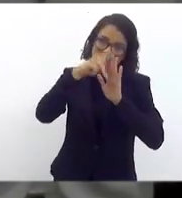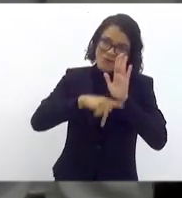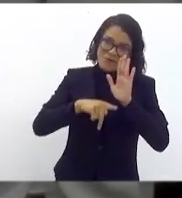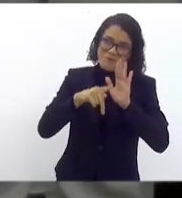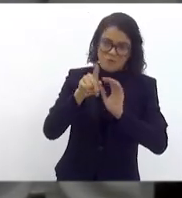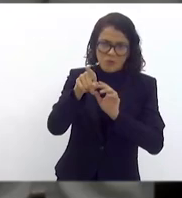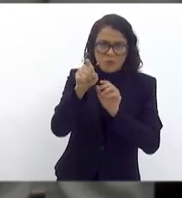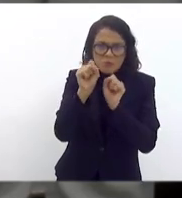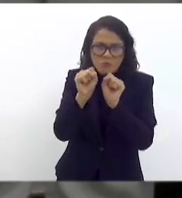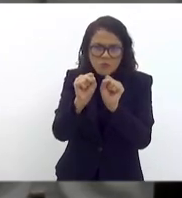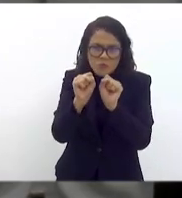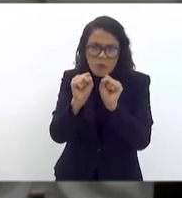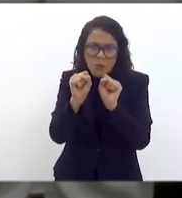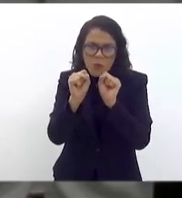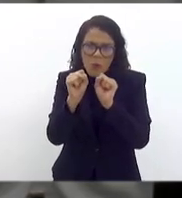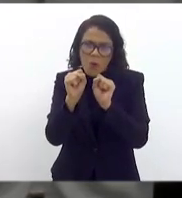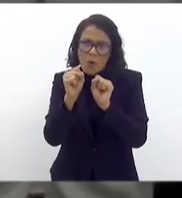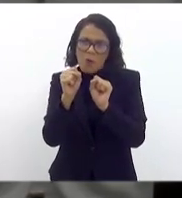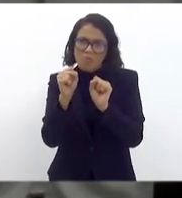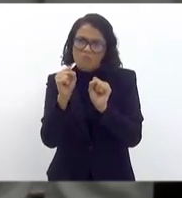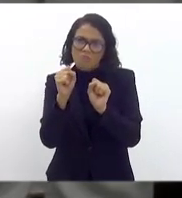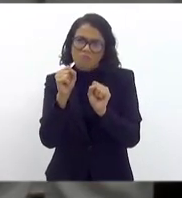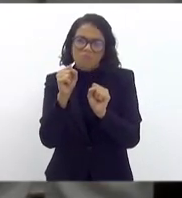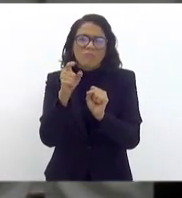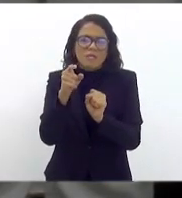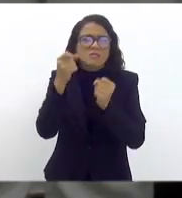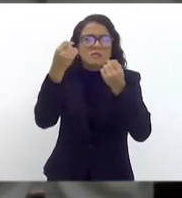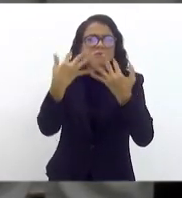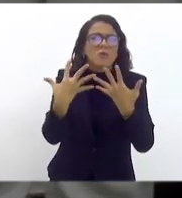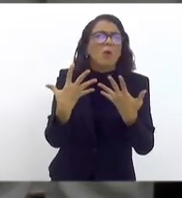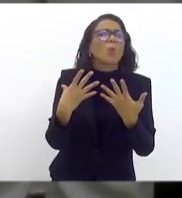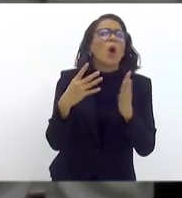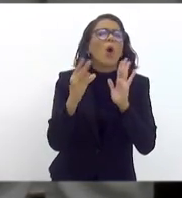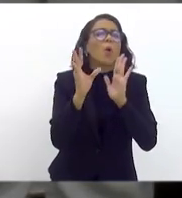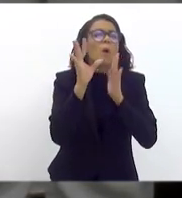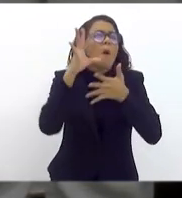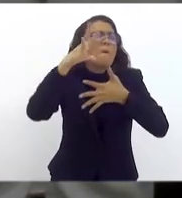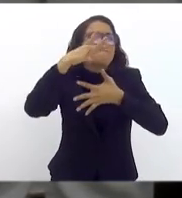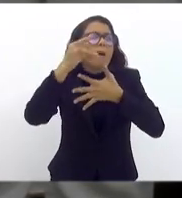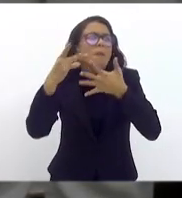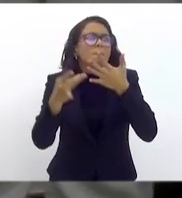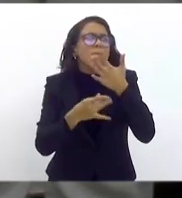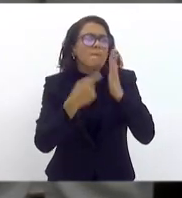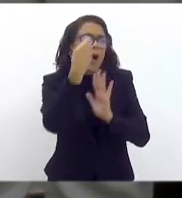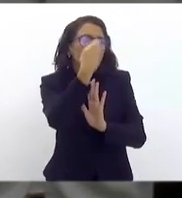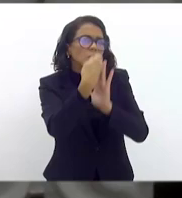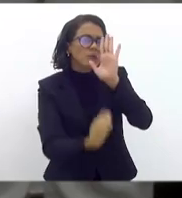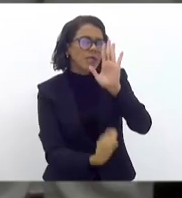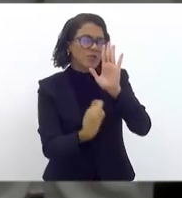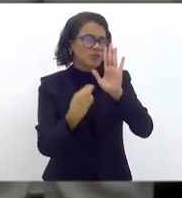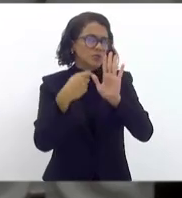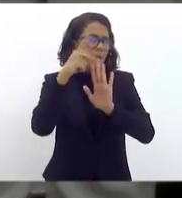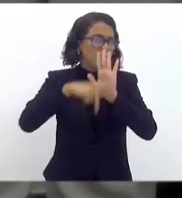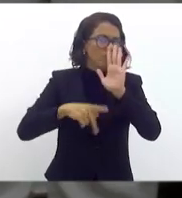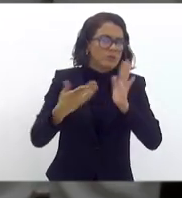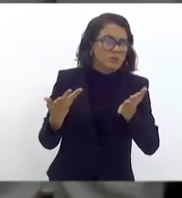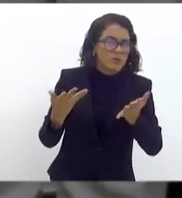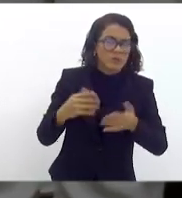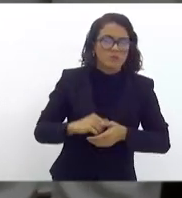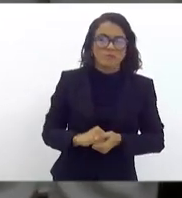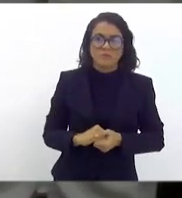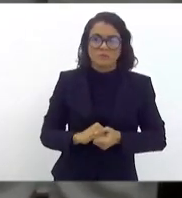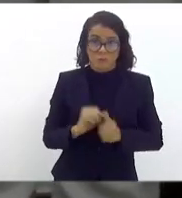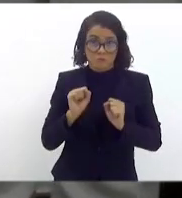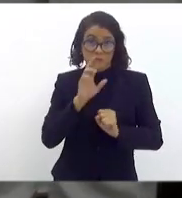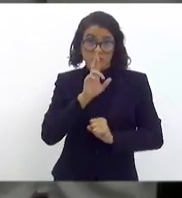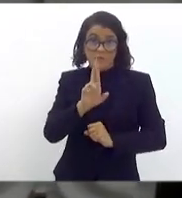só, numa apertada síntese, explicasse qual o teor da procuração que o senhor recebeu do ECAD. Hoje não posso